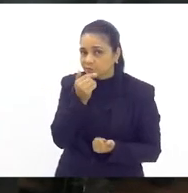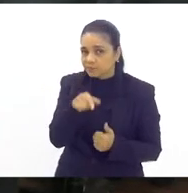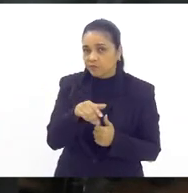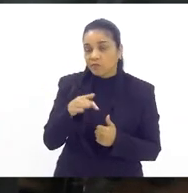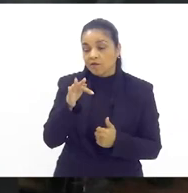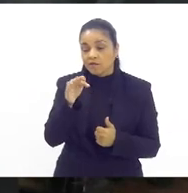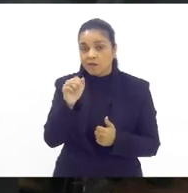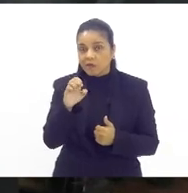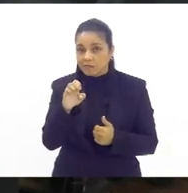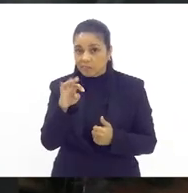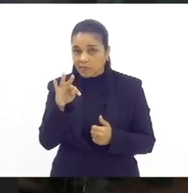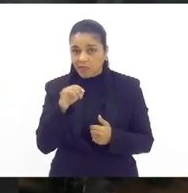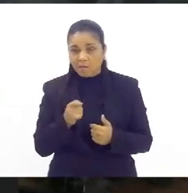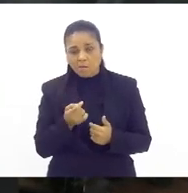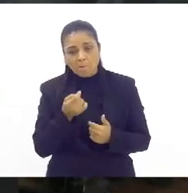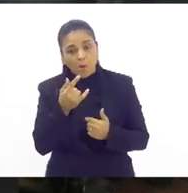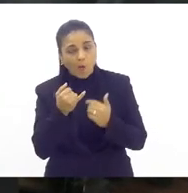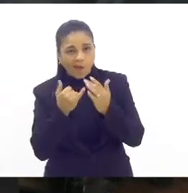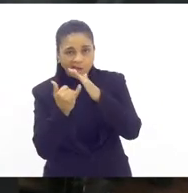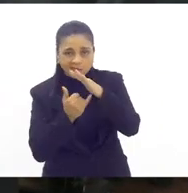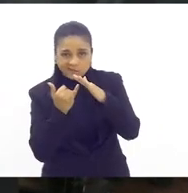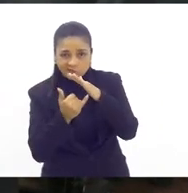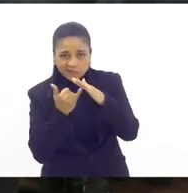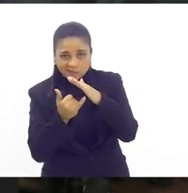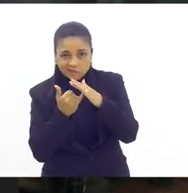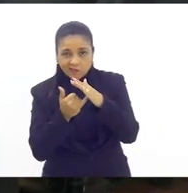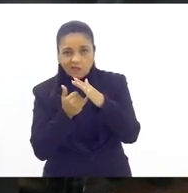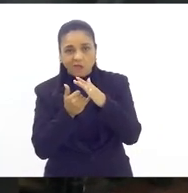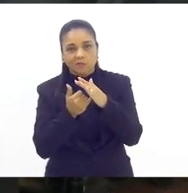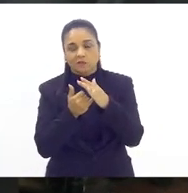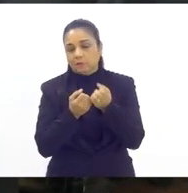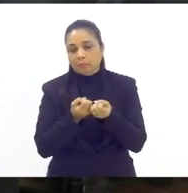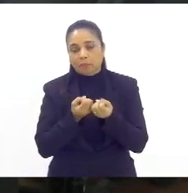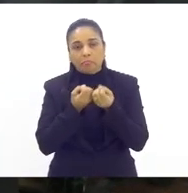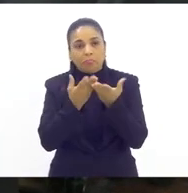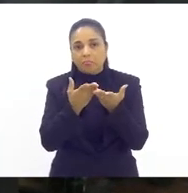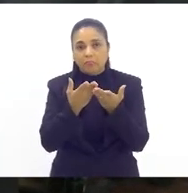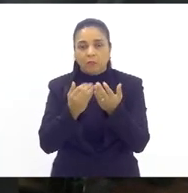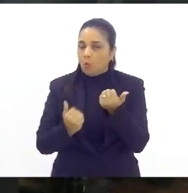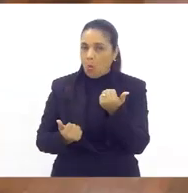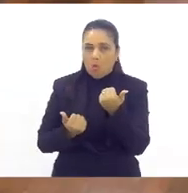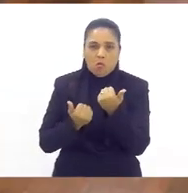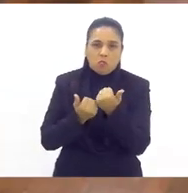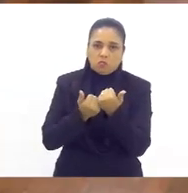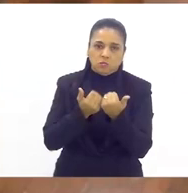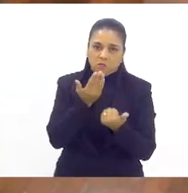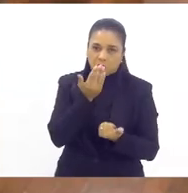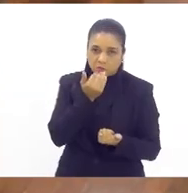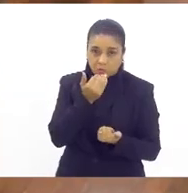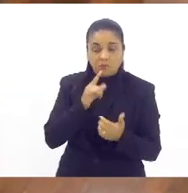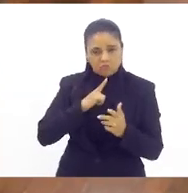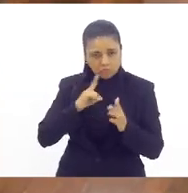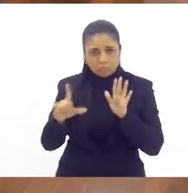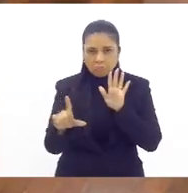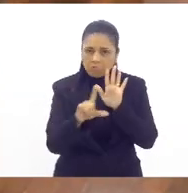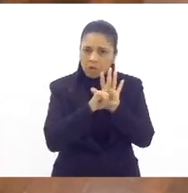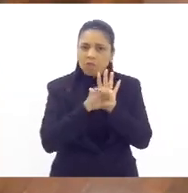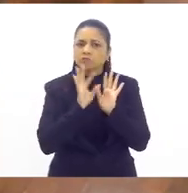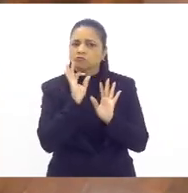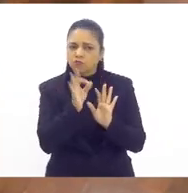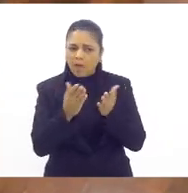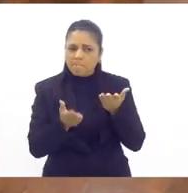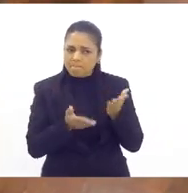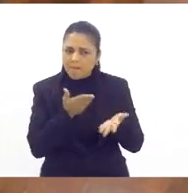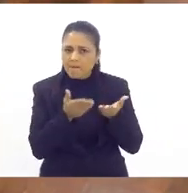que uma das poucas instituições do Estado do Rio de Janeiro que não disponibiliza para os seus funcionários o auxílio já há uma lei que trata disso